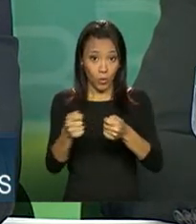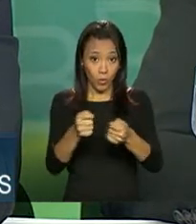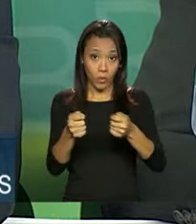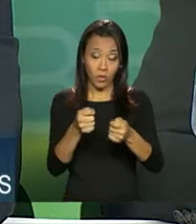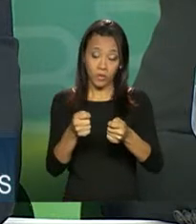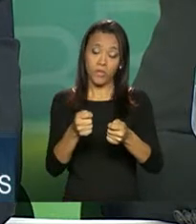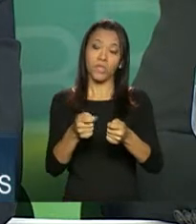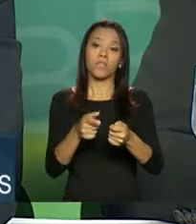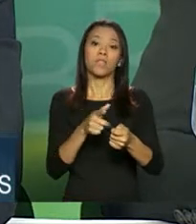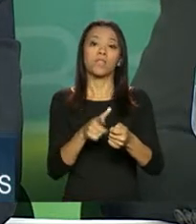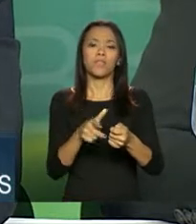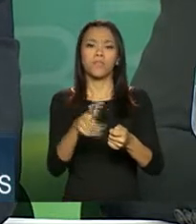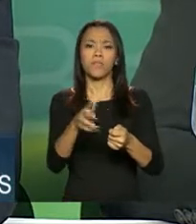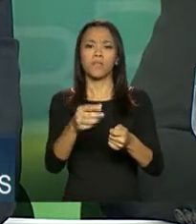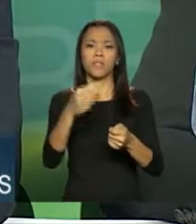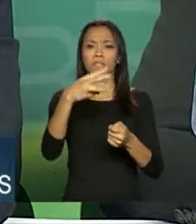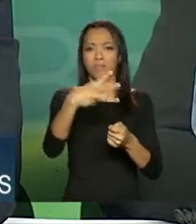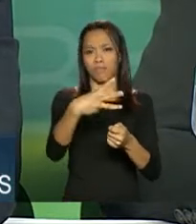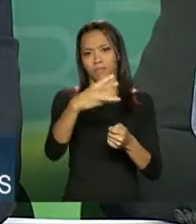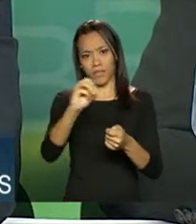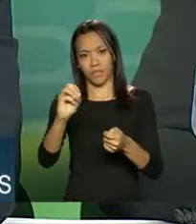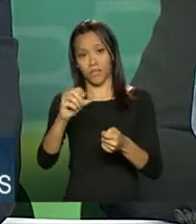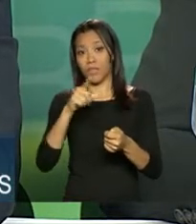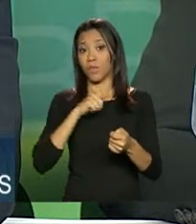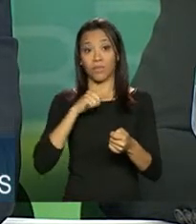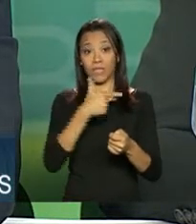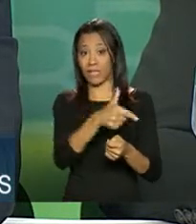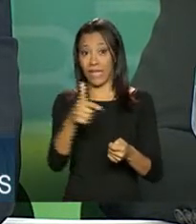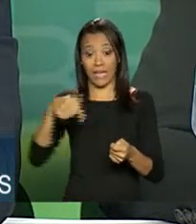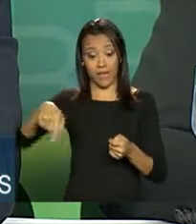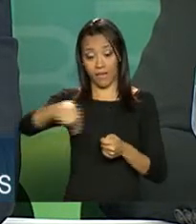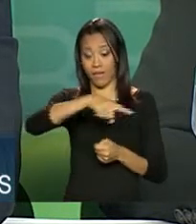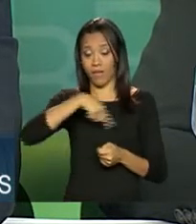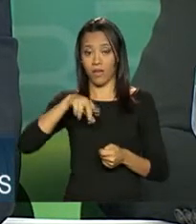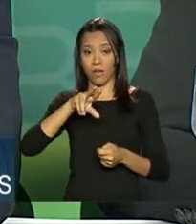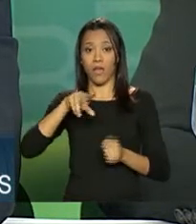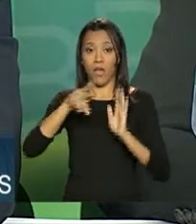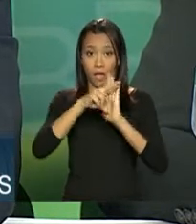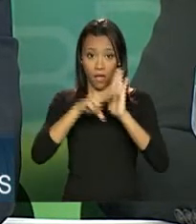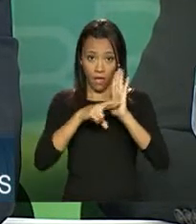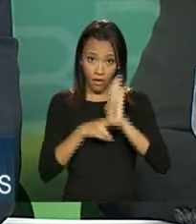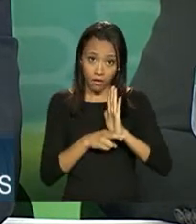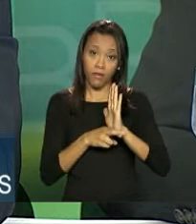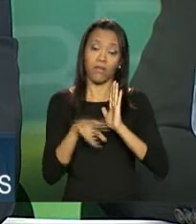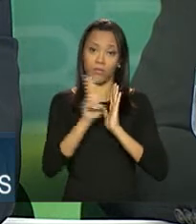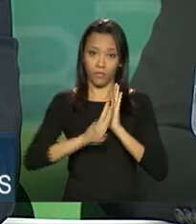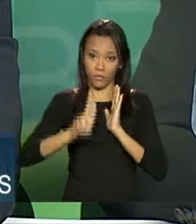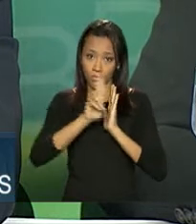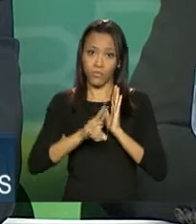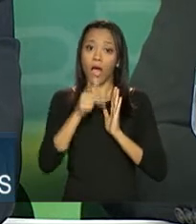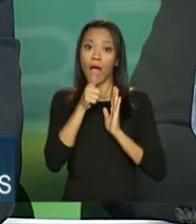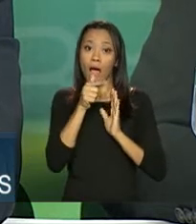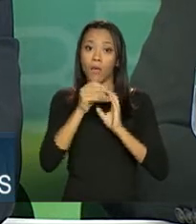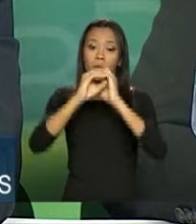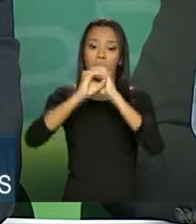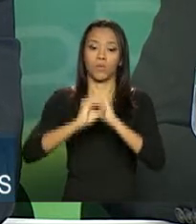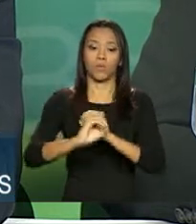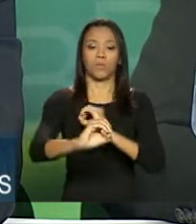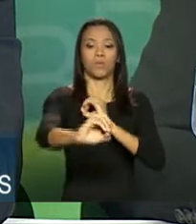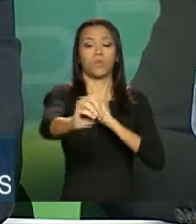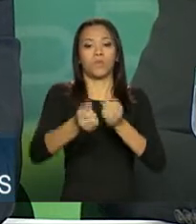Marias da ordem de 300 porque ali não tem uma regra é mas da ordem média de 300 metros por segundo para